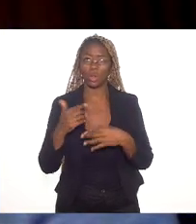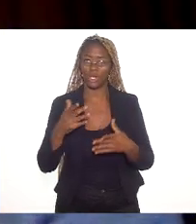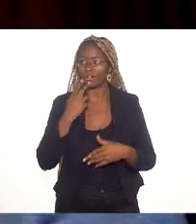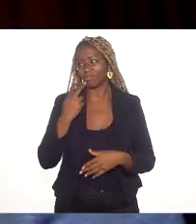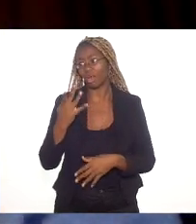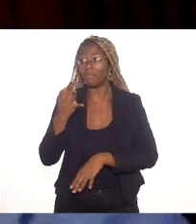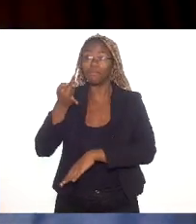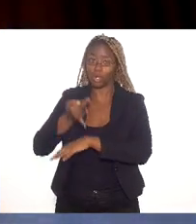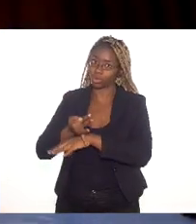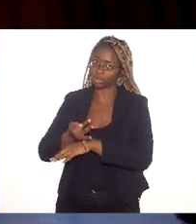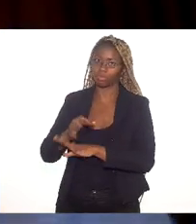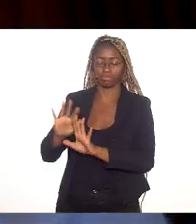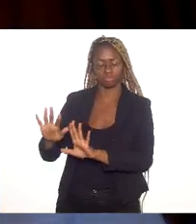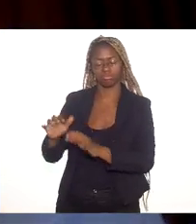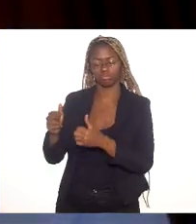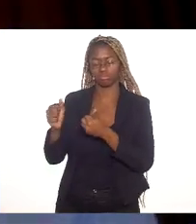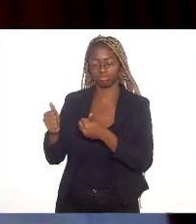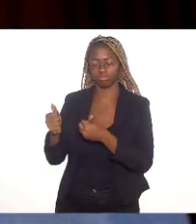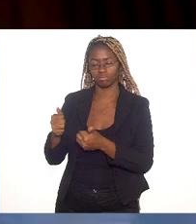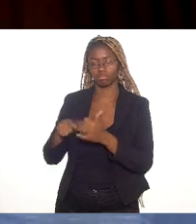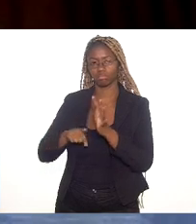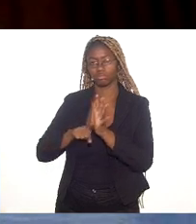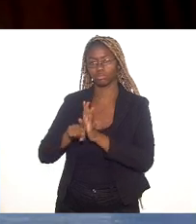ausência. Portanto,